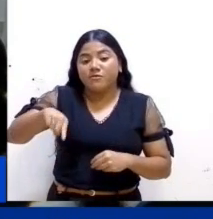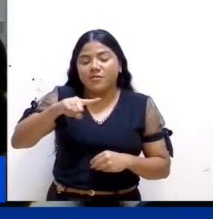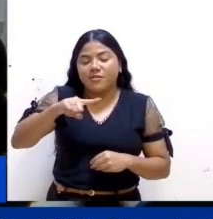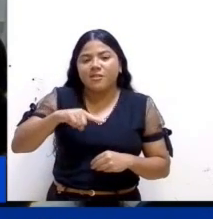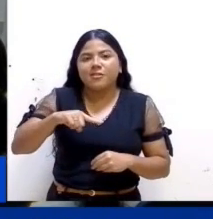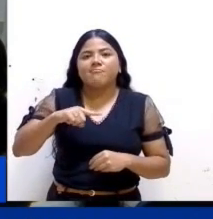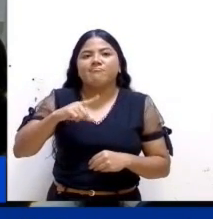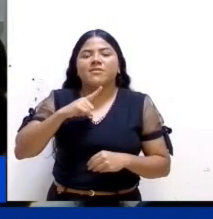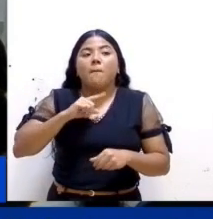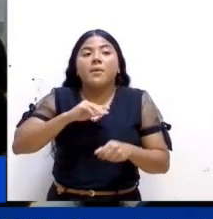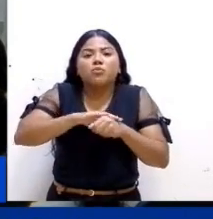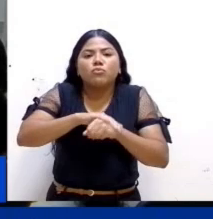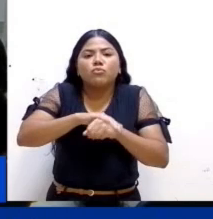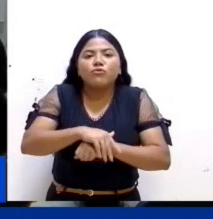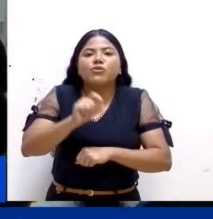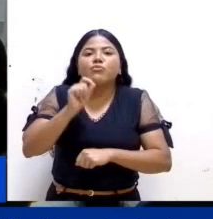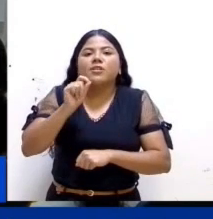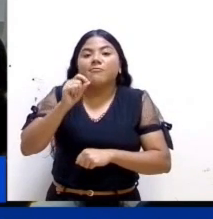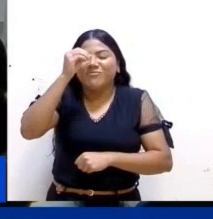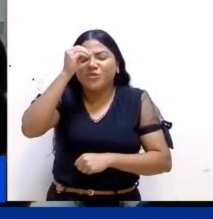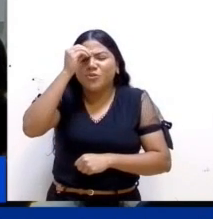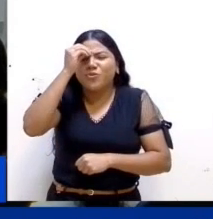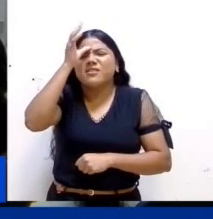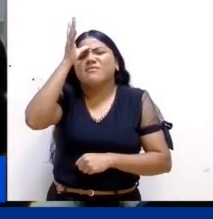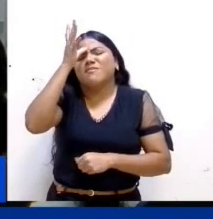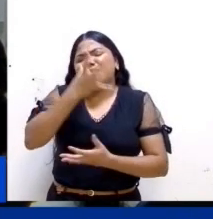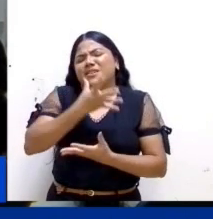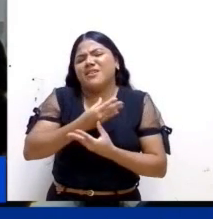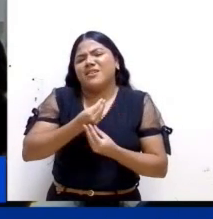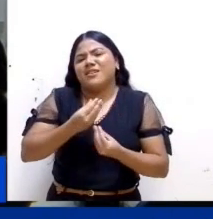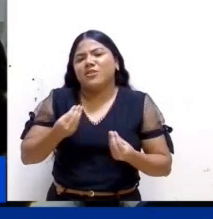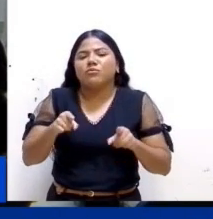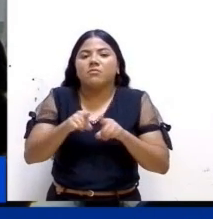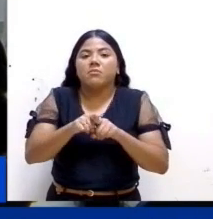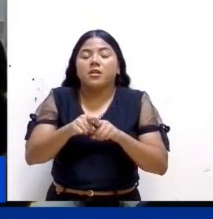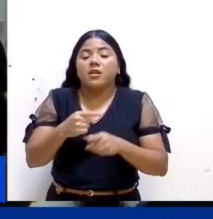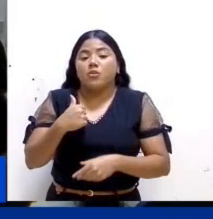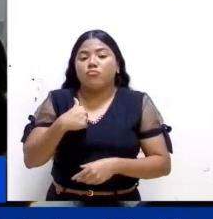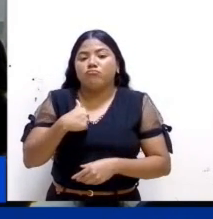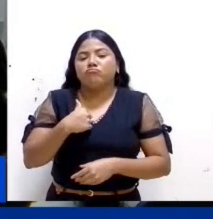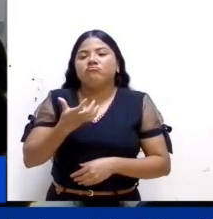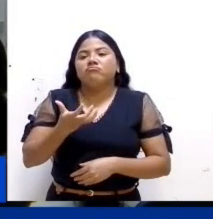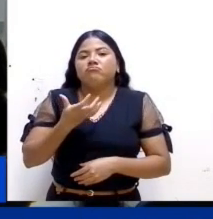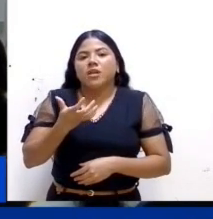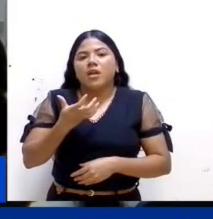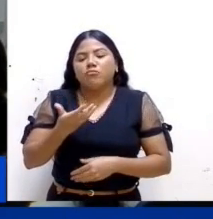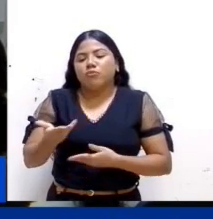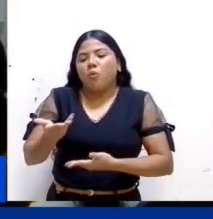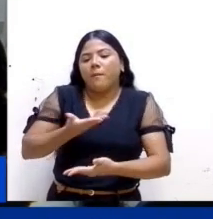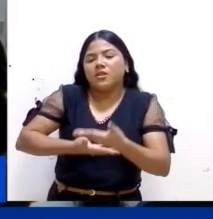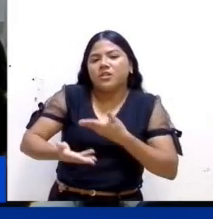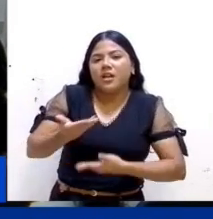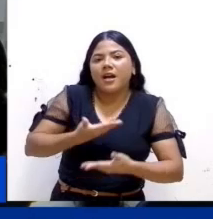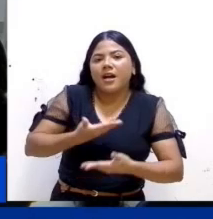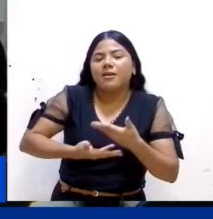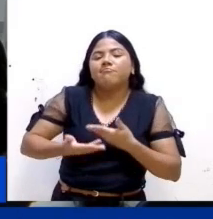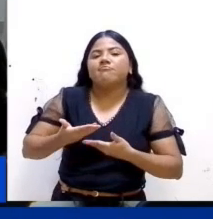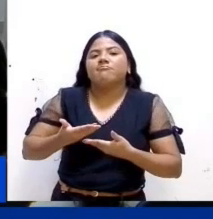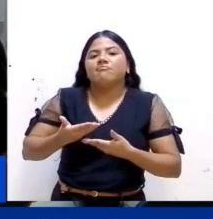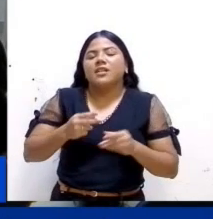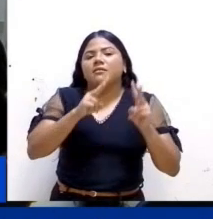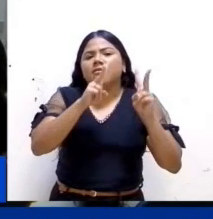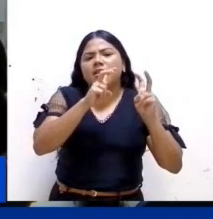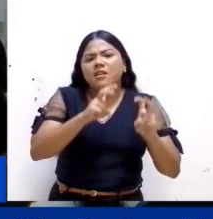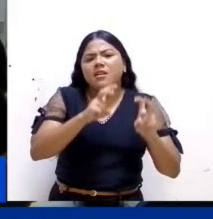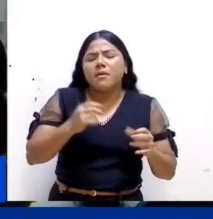maquiagem, traje a blusa azul clarinha de botões na frente e uma saia azul fosca com listras brancas nas diagonais. Mas